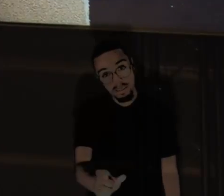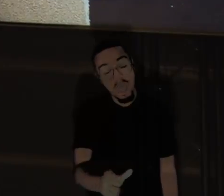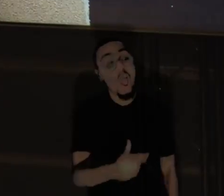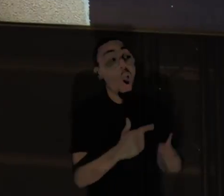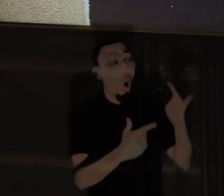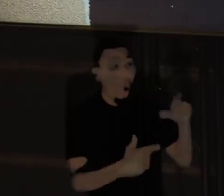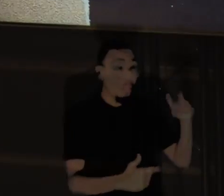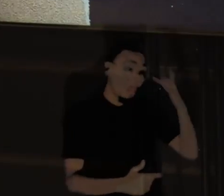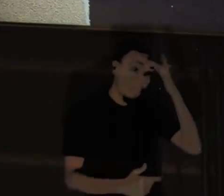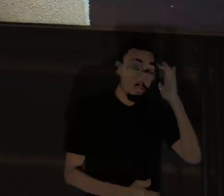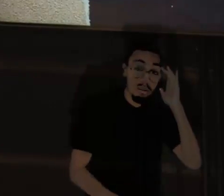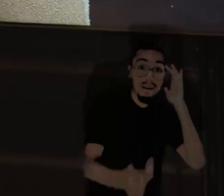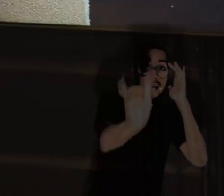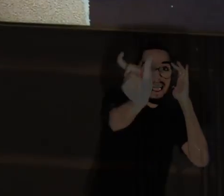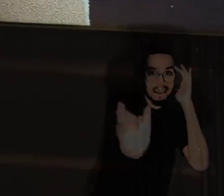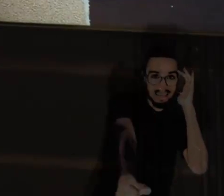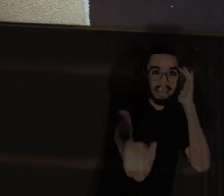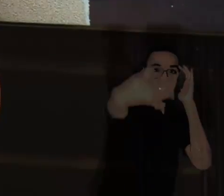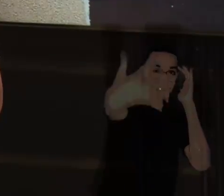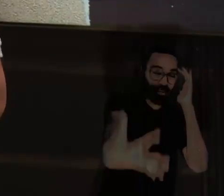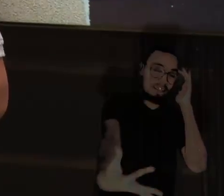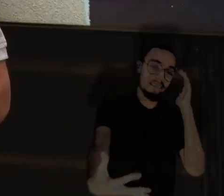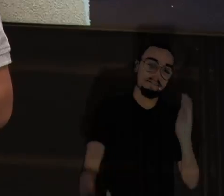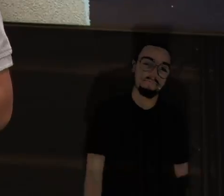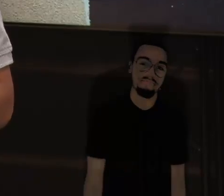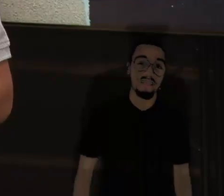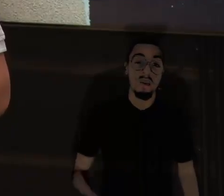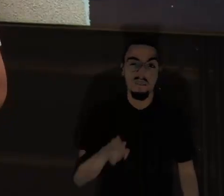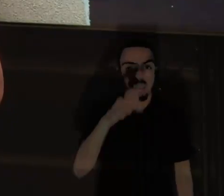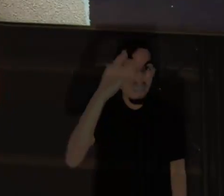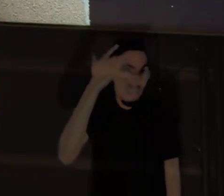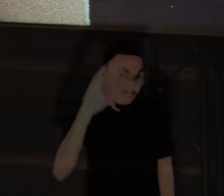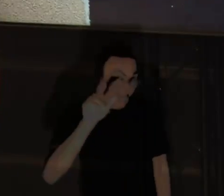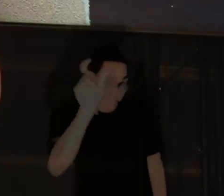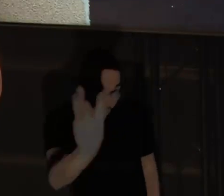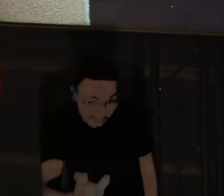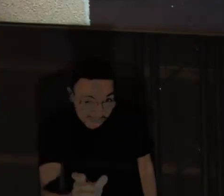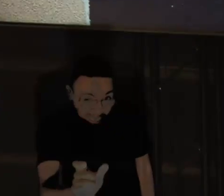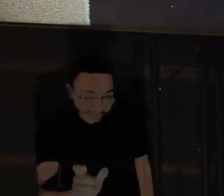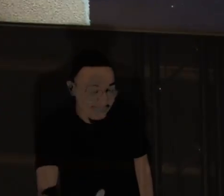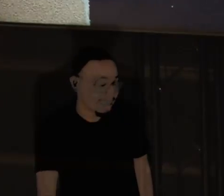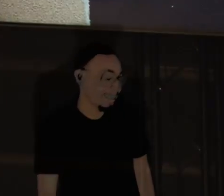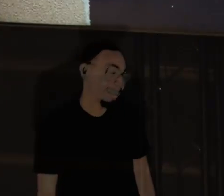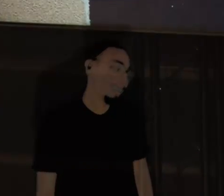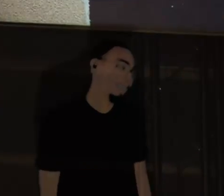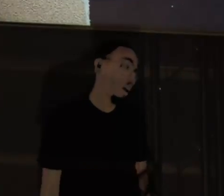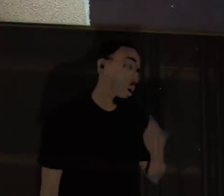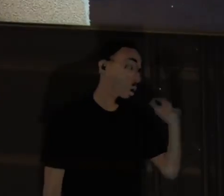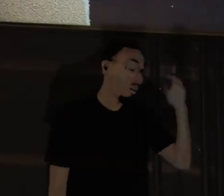é. Se você não sabe aonde você vai chegar, alguém vai dizer o que você vai chegar.